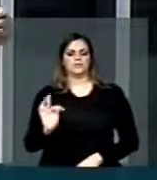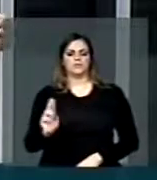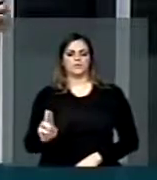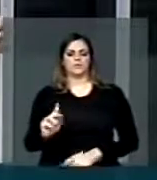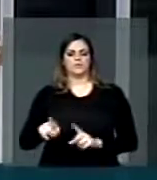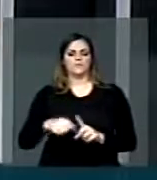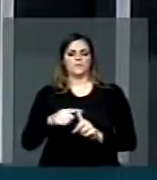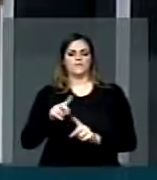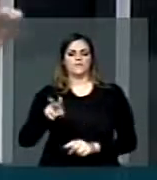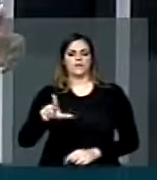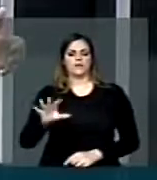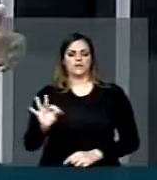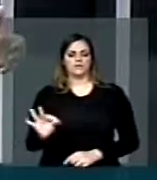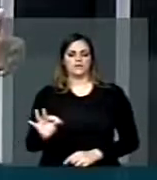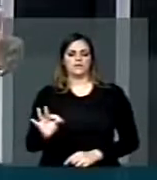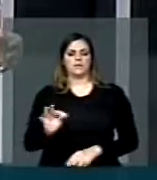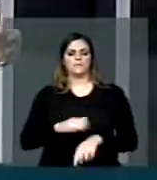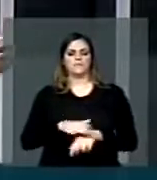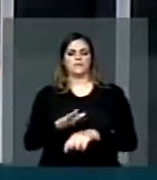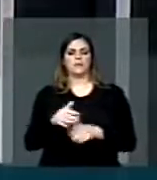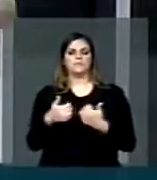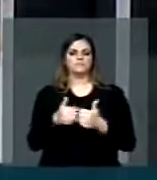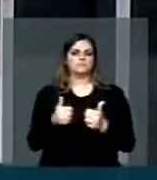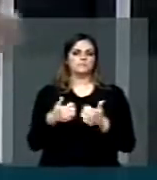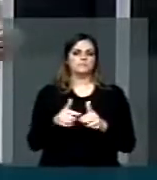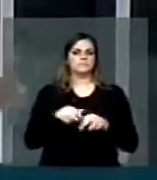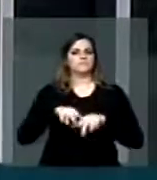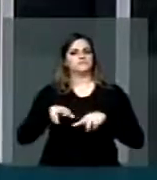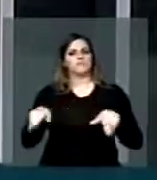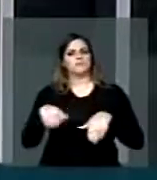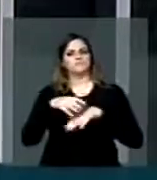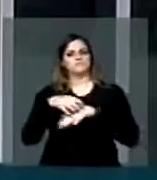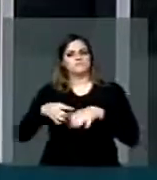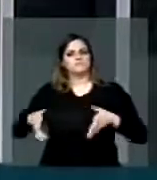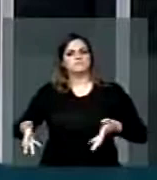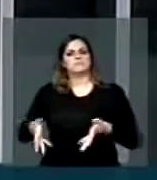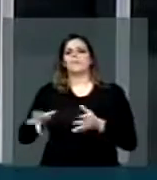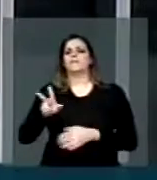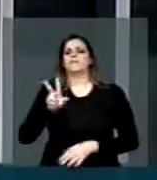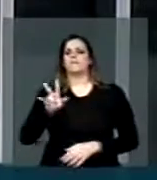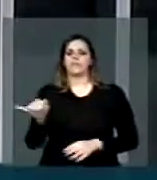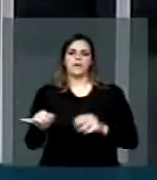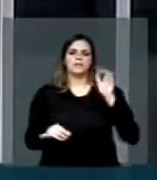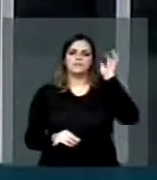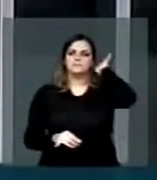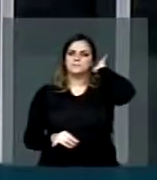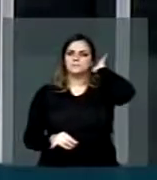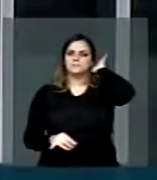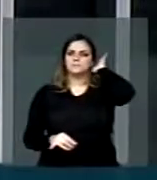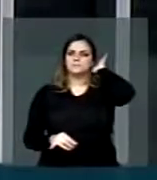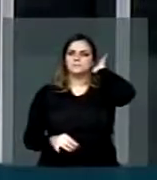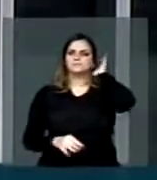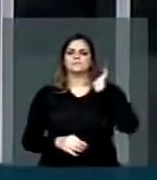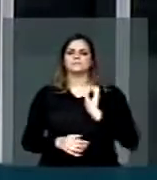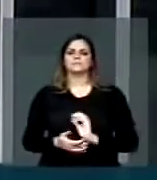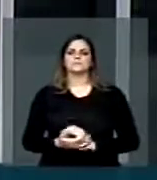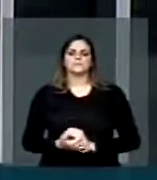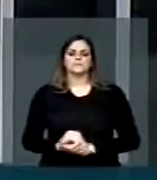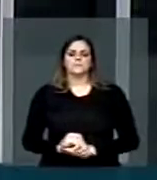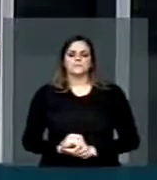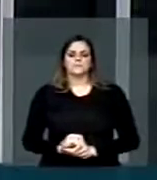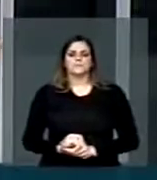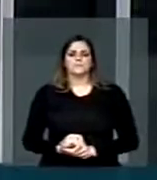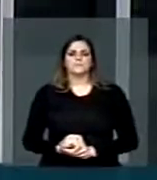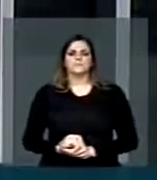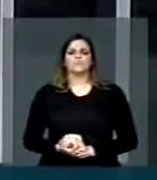os investimentos no transporte rodoviário, isso significa, sem sombra de dúvida, a gente poder